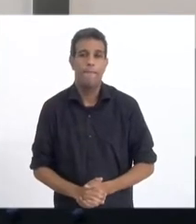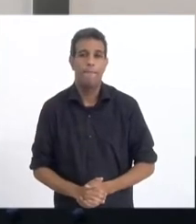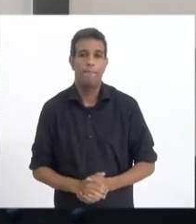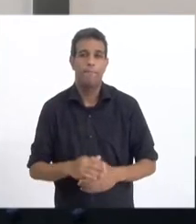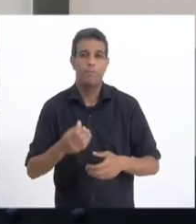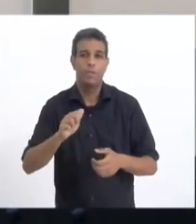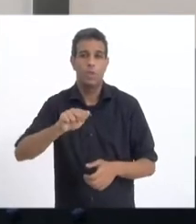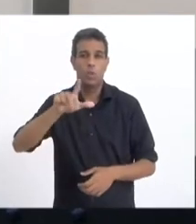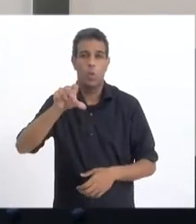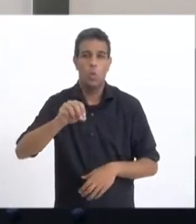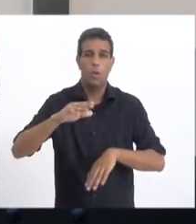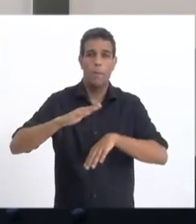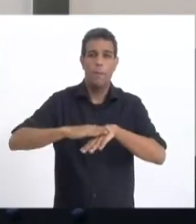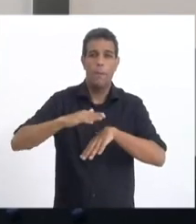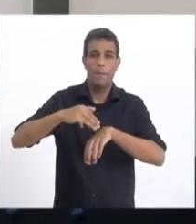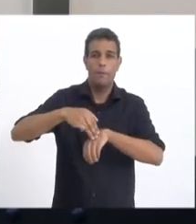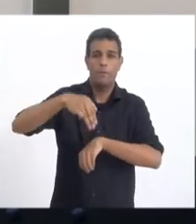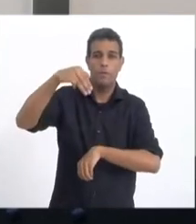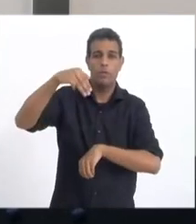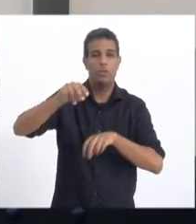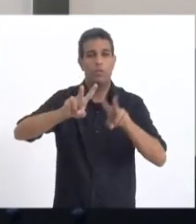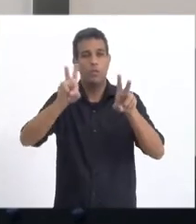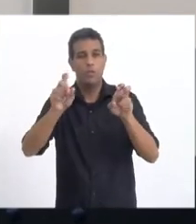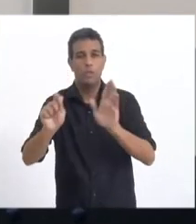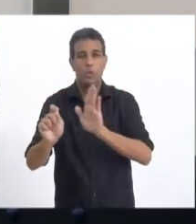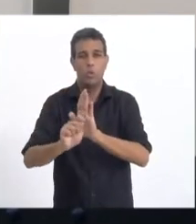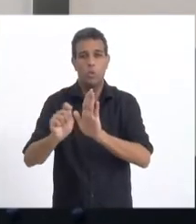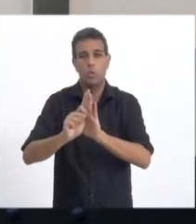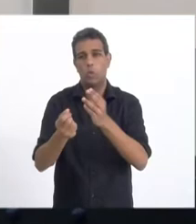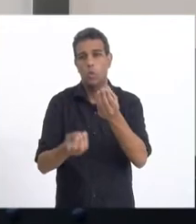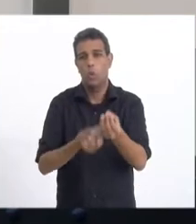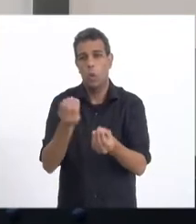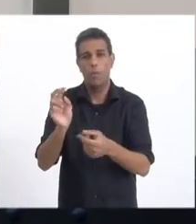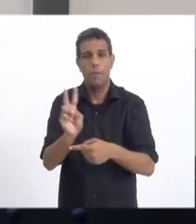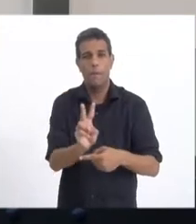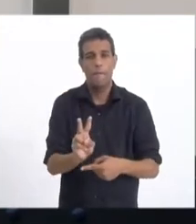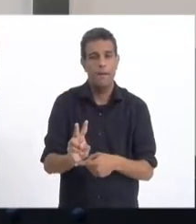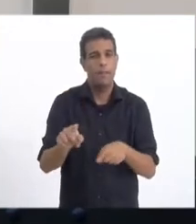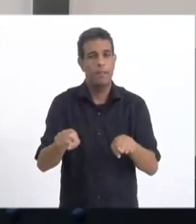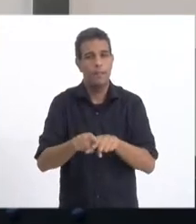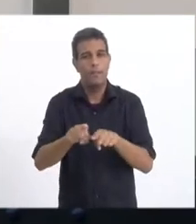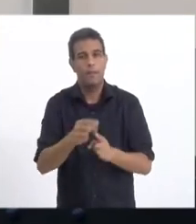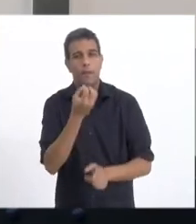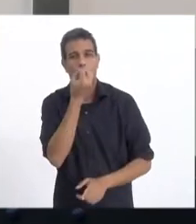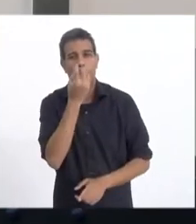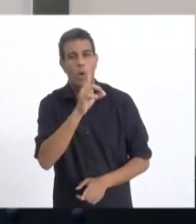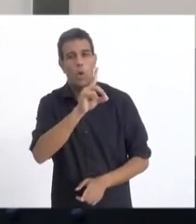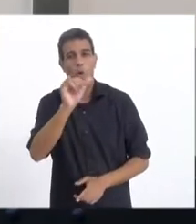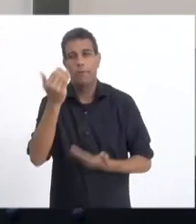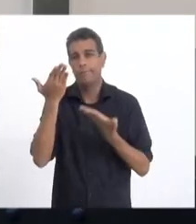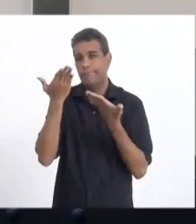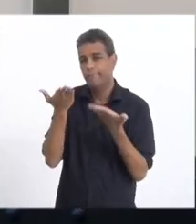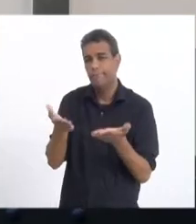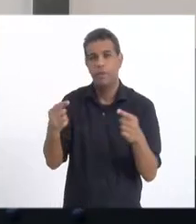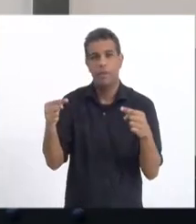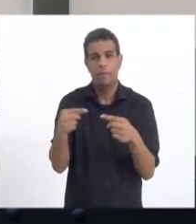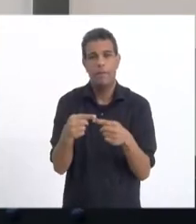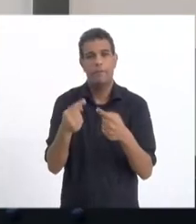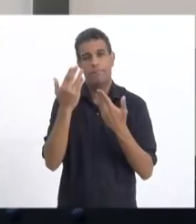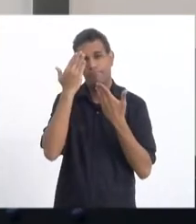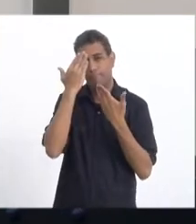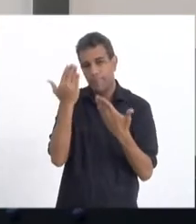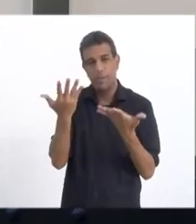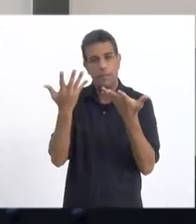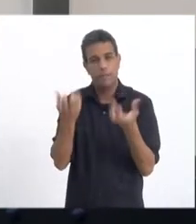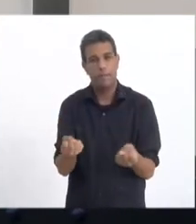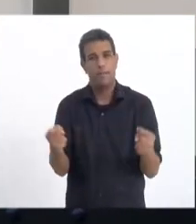mestrando sobre o tema de prevenção a drogas. Bom dia. E poder da palavra está com a vossa pessoa. Obrigado por